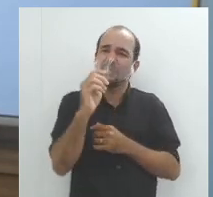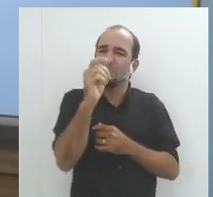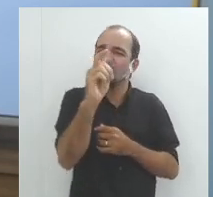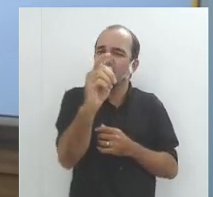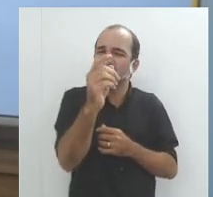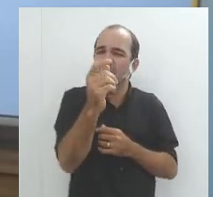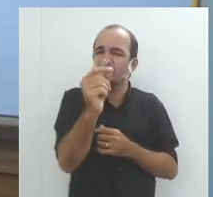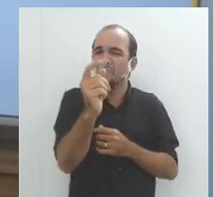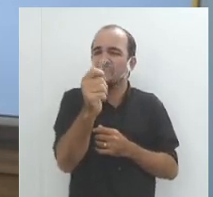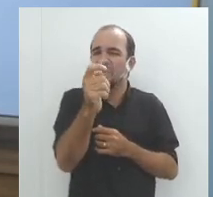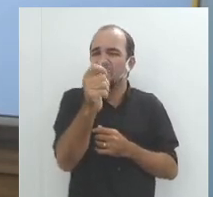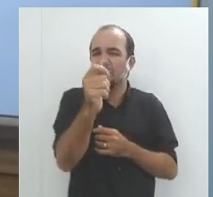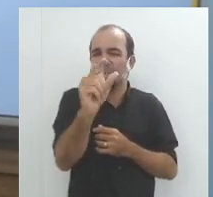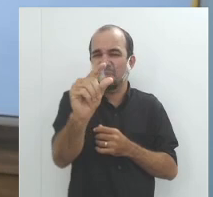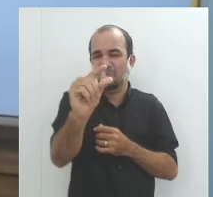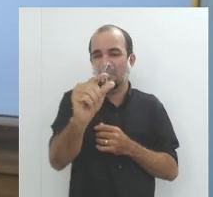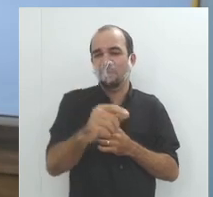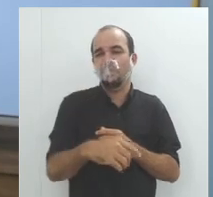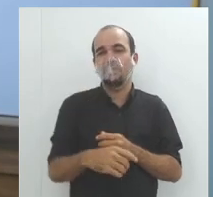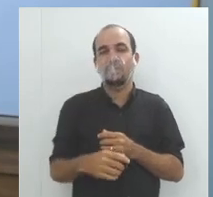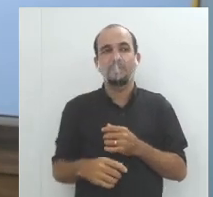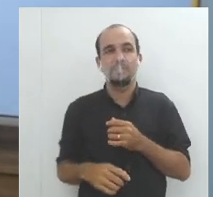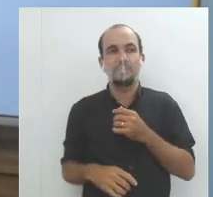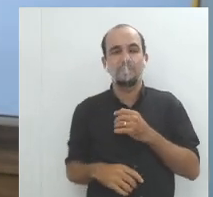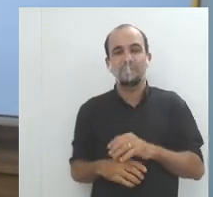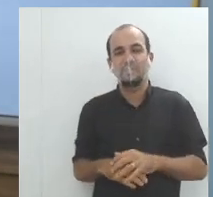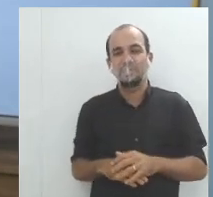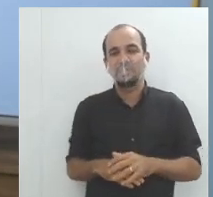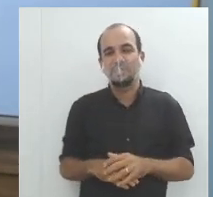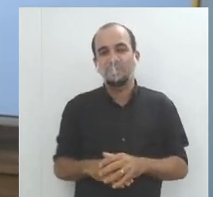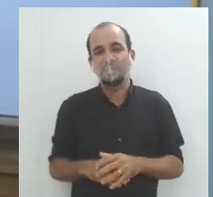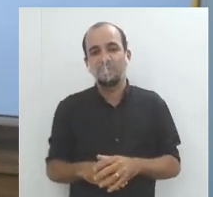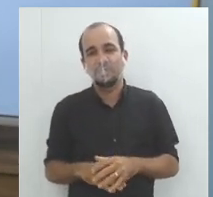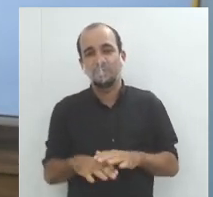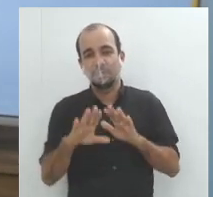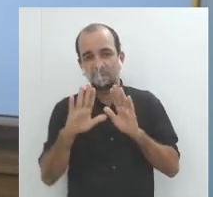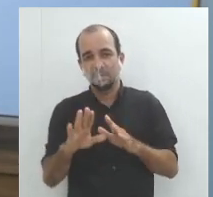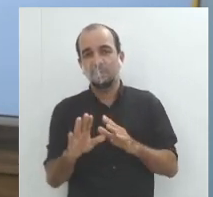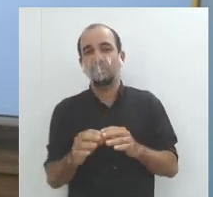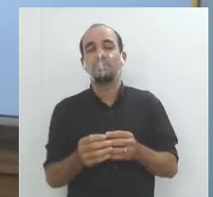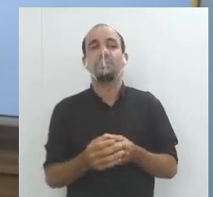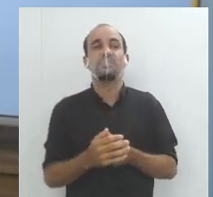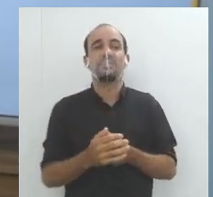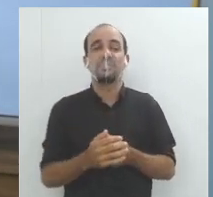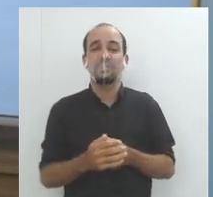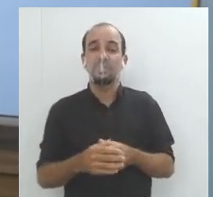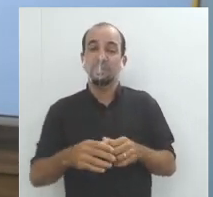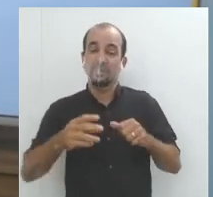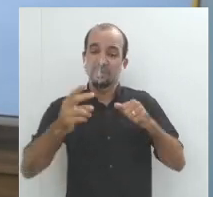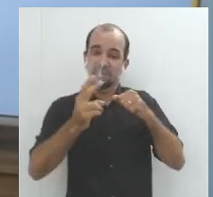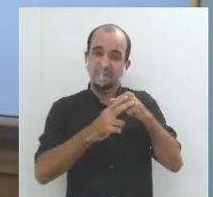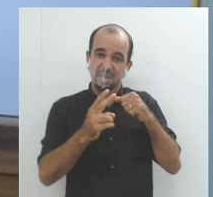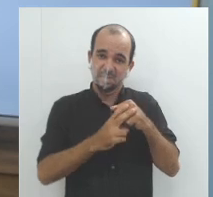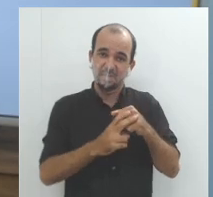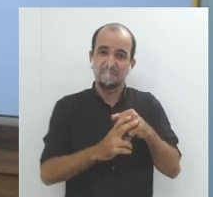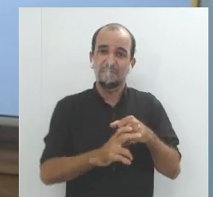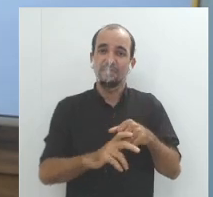pouco mesmo, tá certo? Então eu tenho, recapitulando, o verbo ganhar